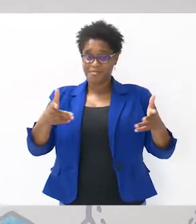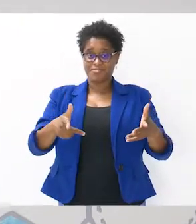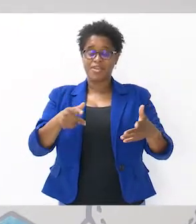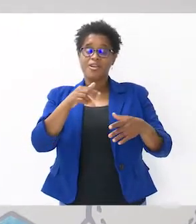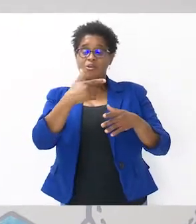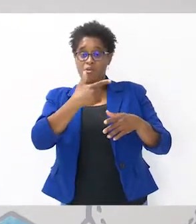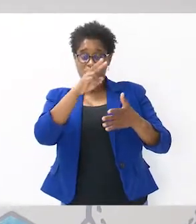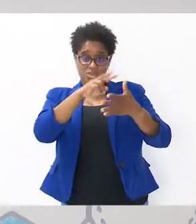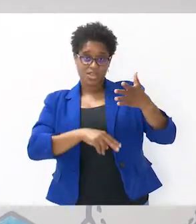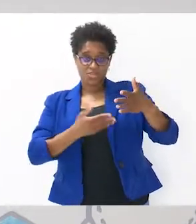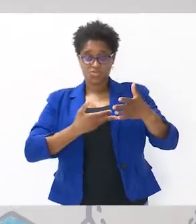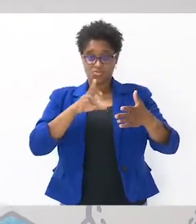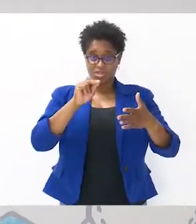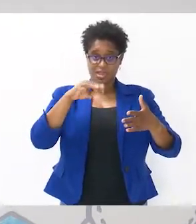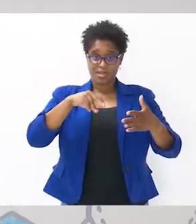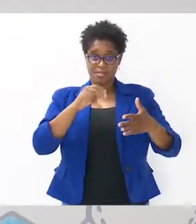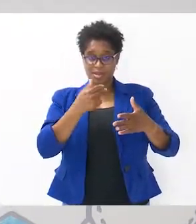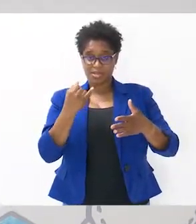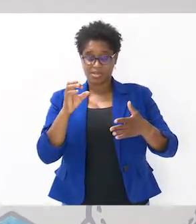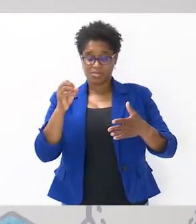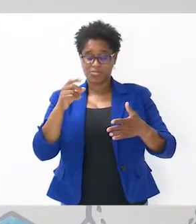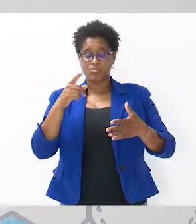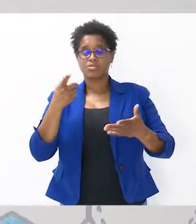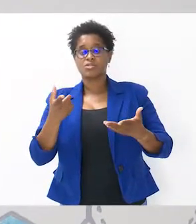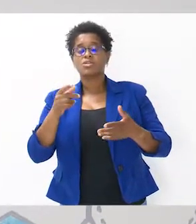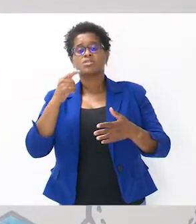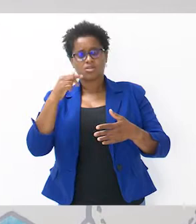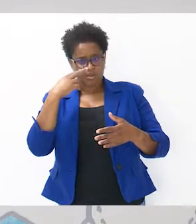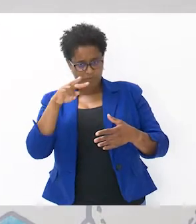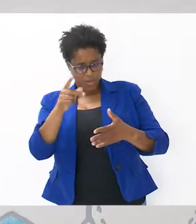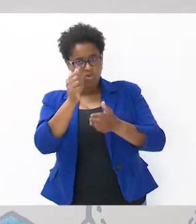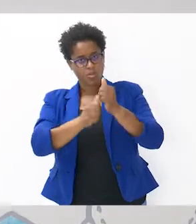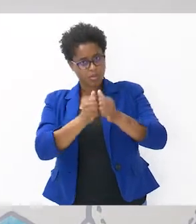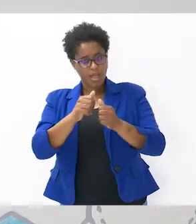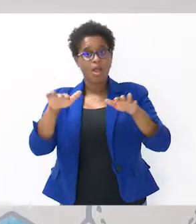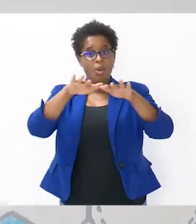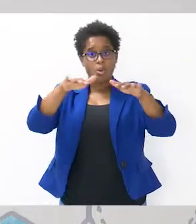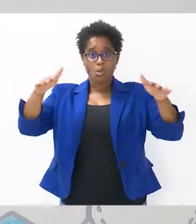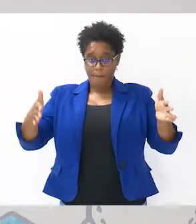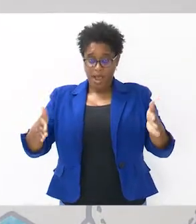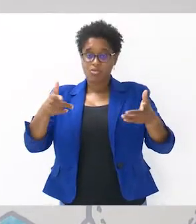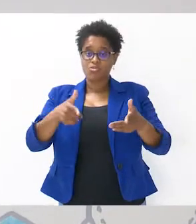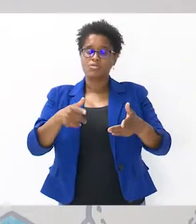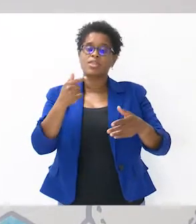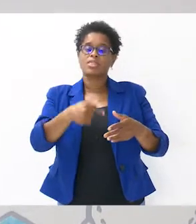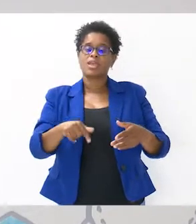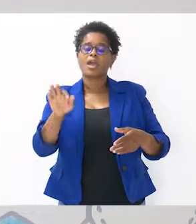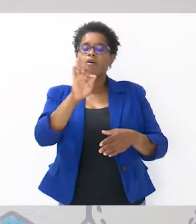texto dramático que está escrito, como estão a ver no papel, já no palco, toma a forma